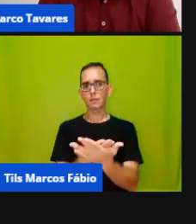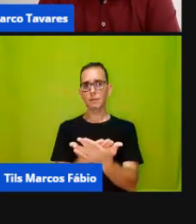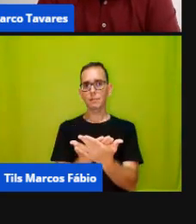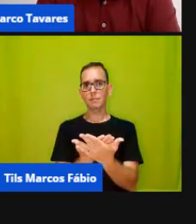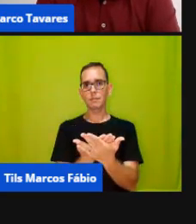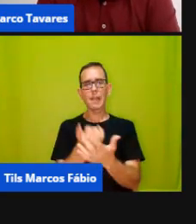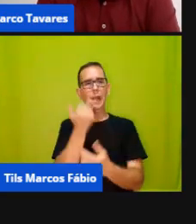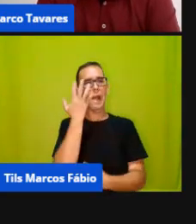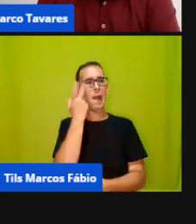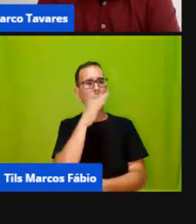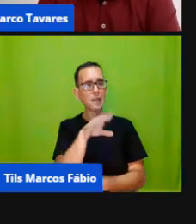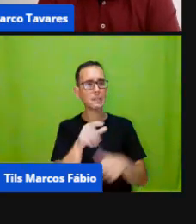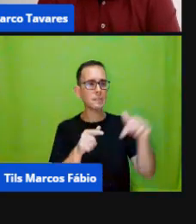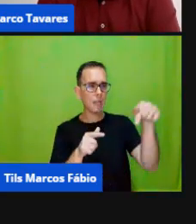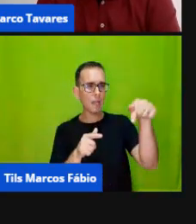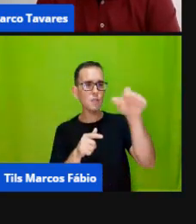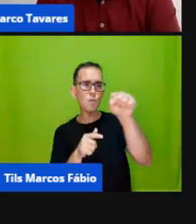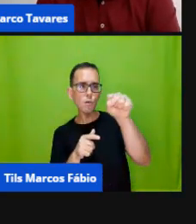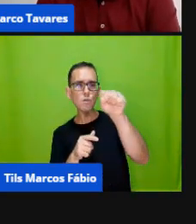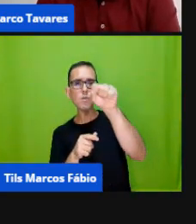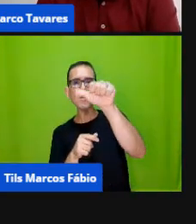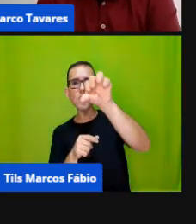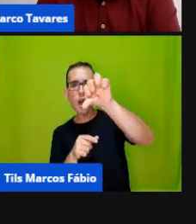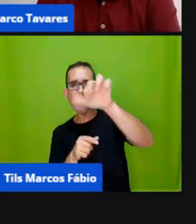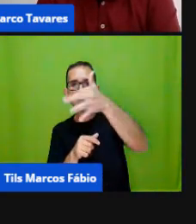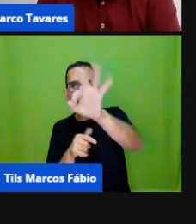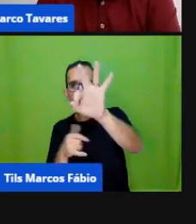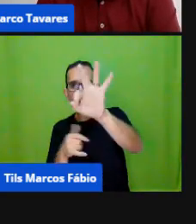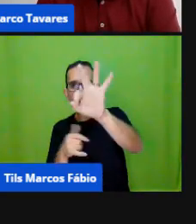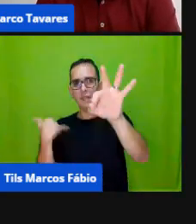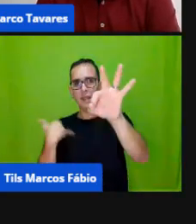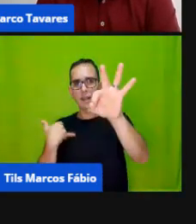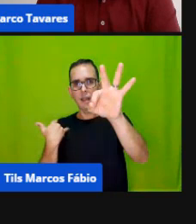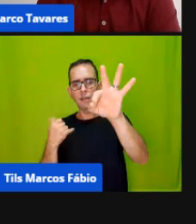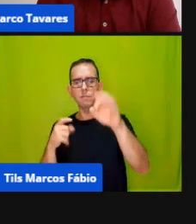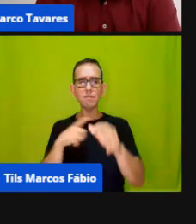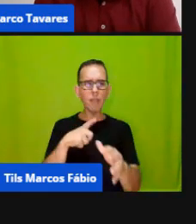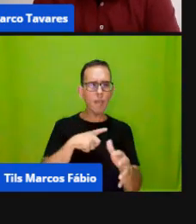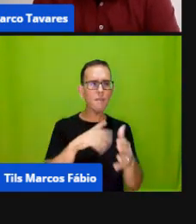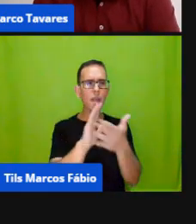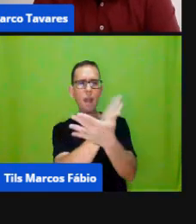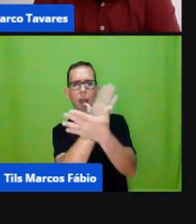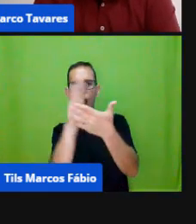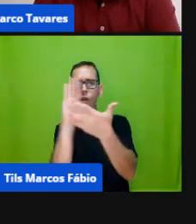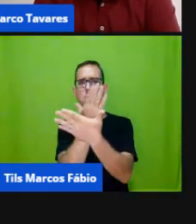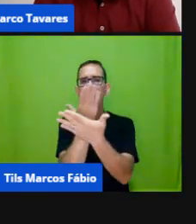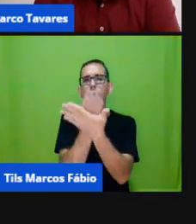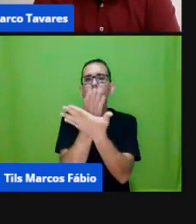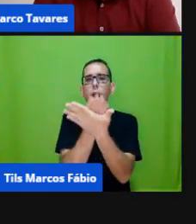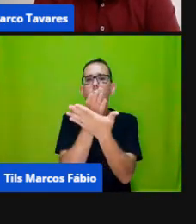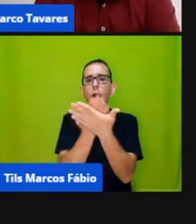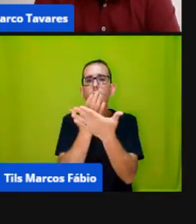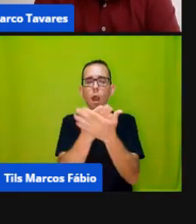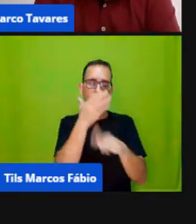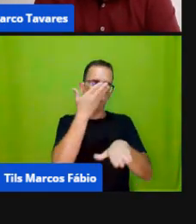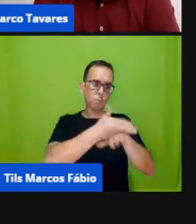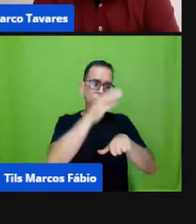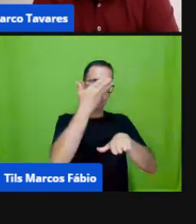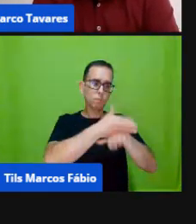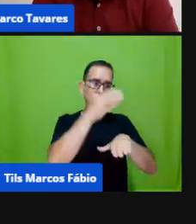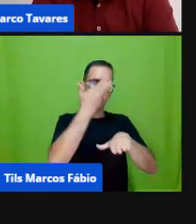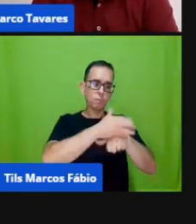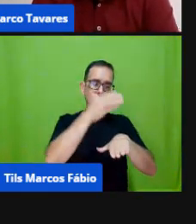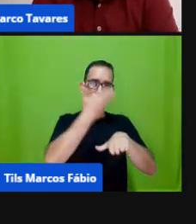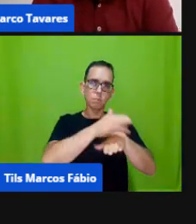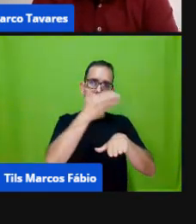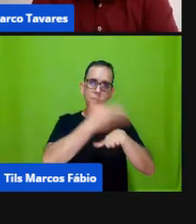de 7, de 8, de 9, de 10 anos, ela teve algumas aulas de treinamento, que a gente chama de